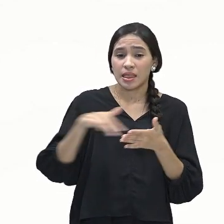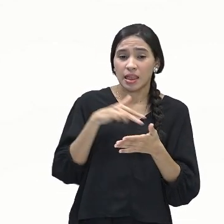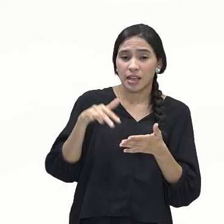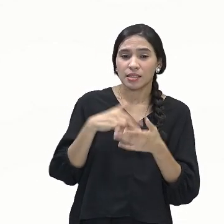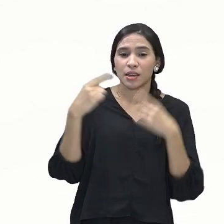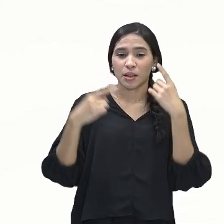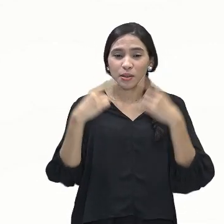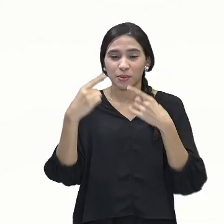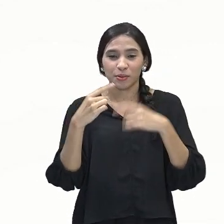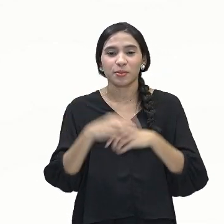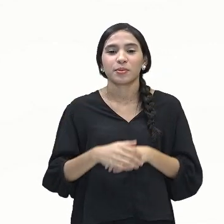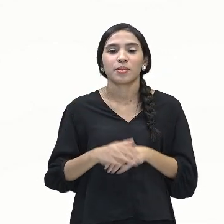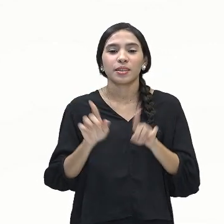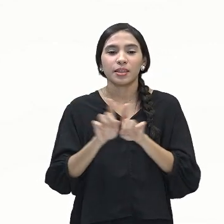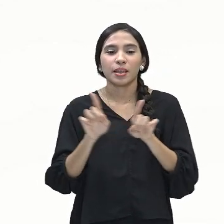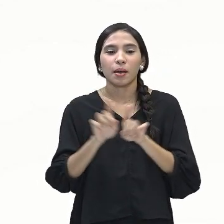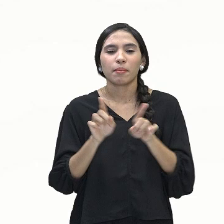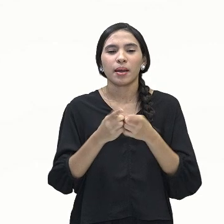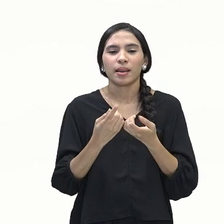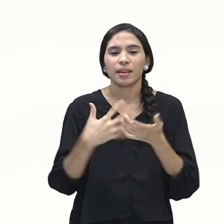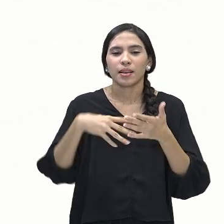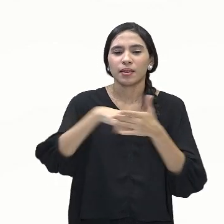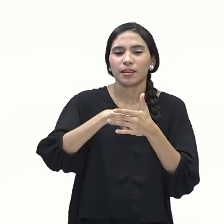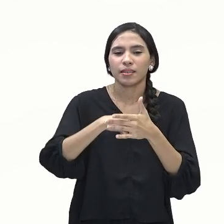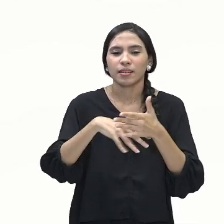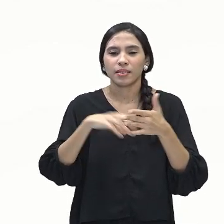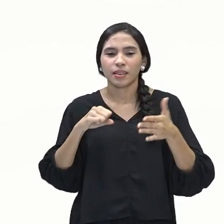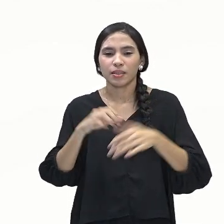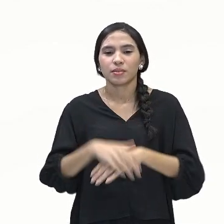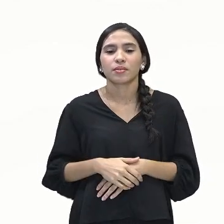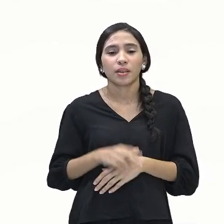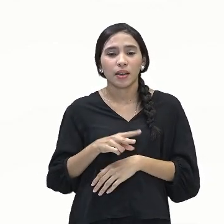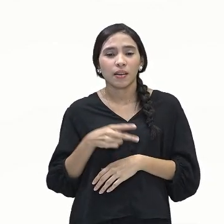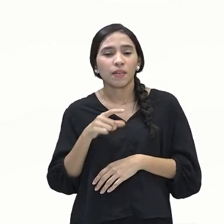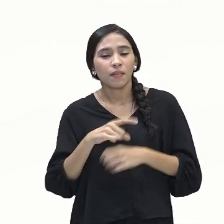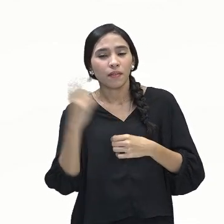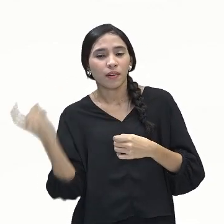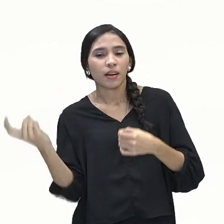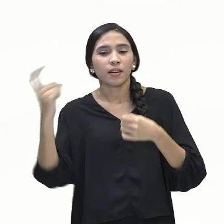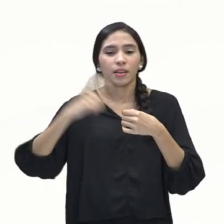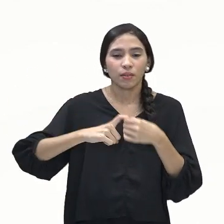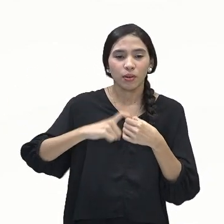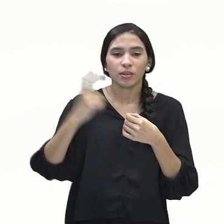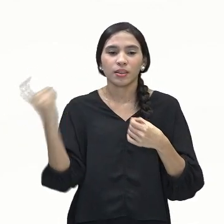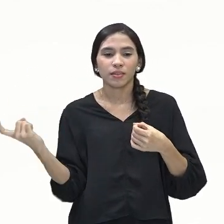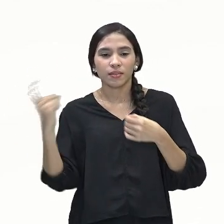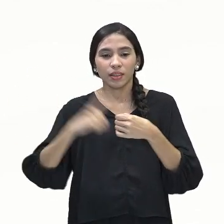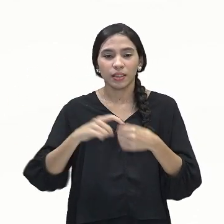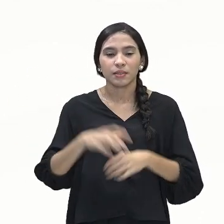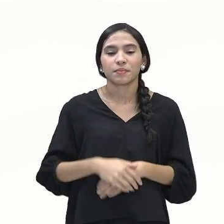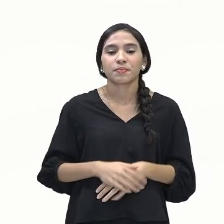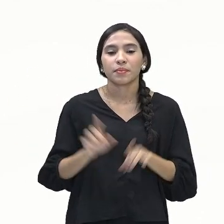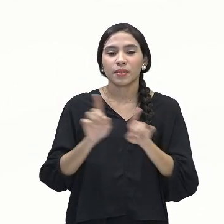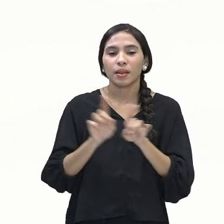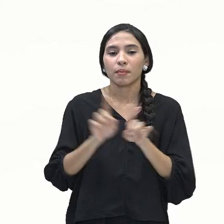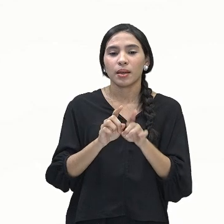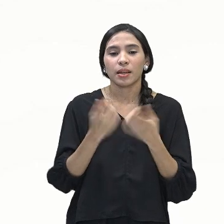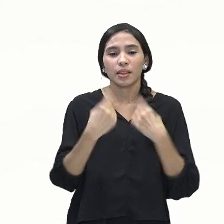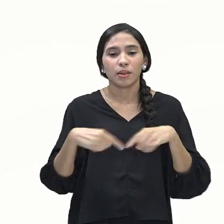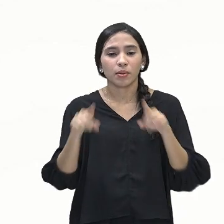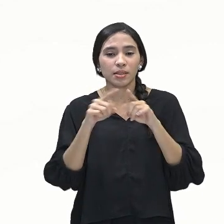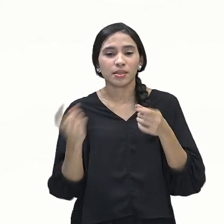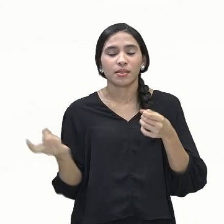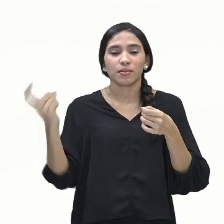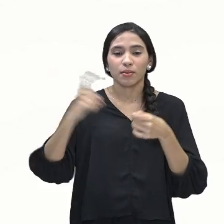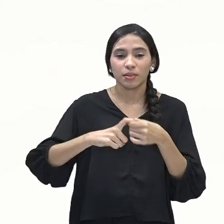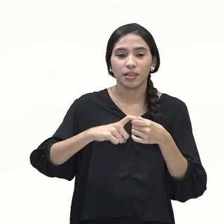dá de duro, dá de dentro, dá direito. Vai, vem, volta, vem na vara, vai,